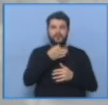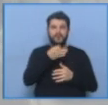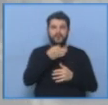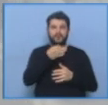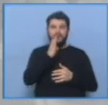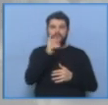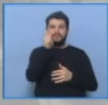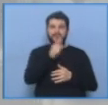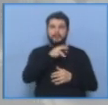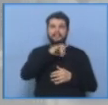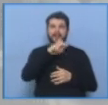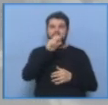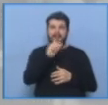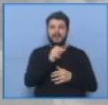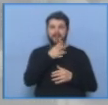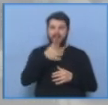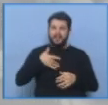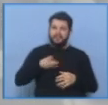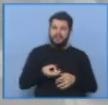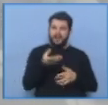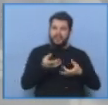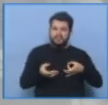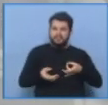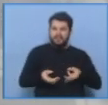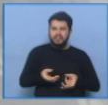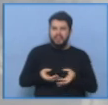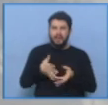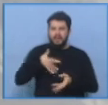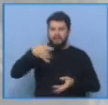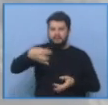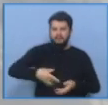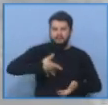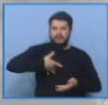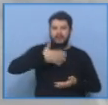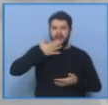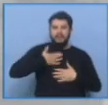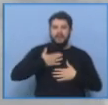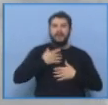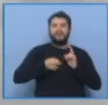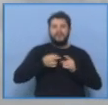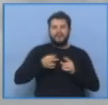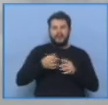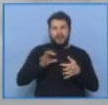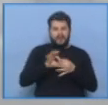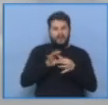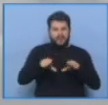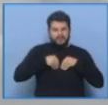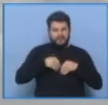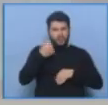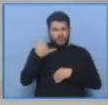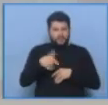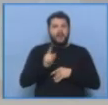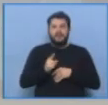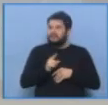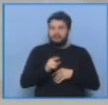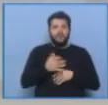enfim, o ser misericordioso, o perdoar, não significa compactuar com aquilo que está mal, não é? Não, naturalmente que não.